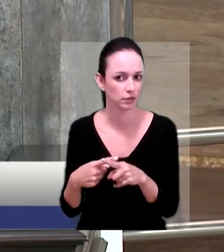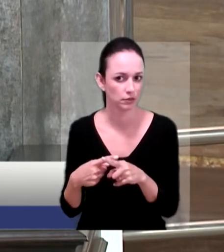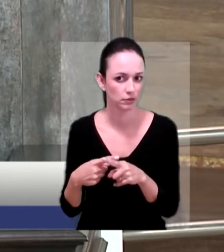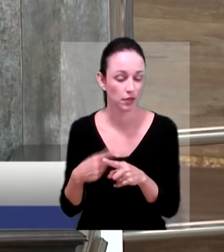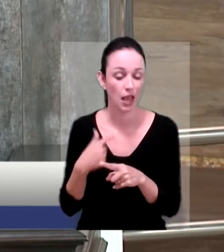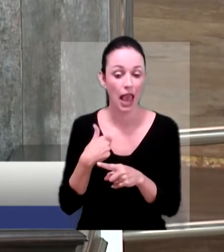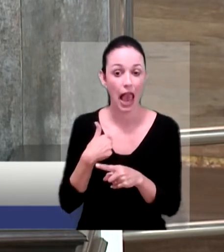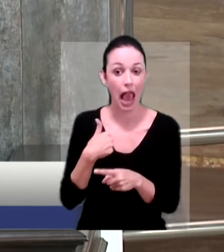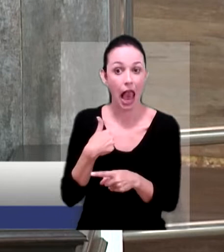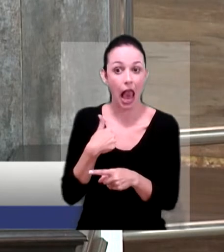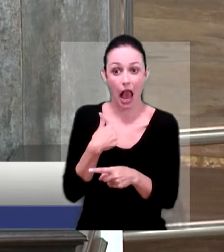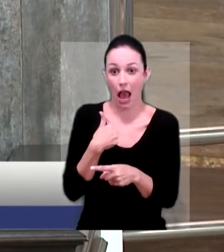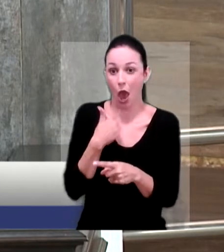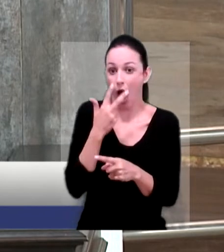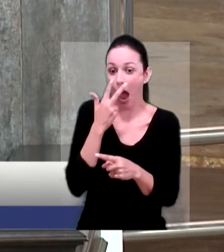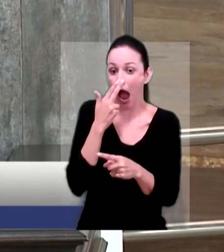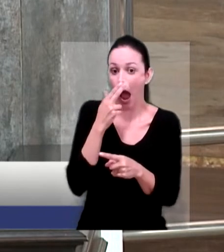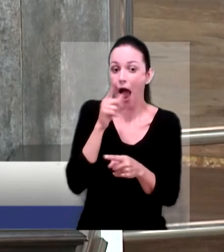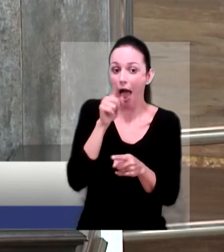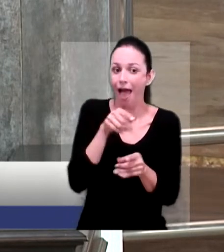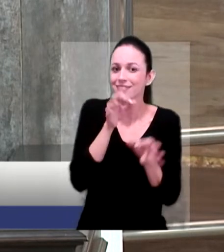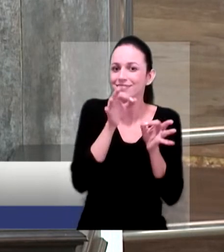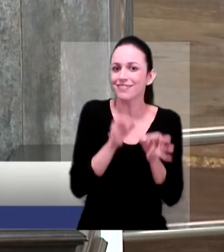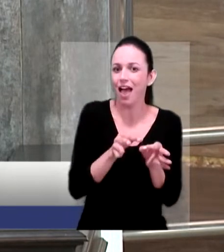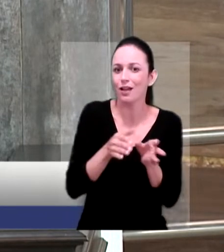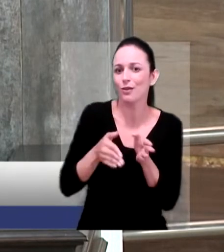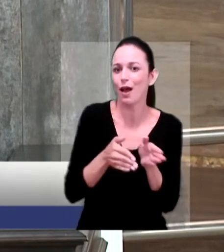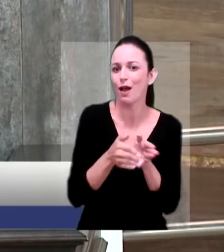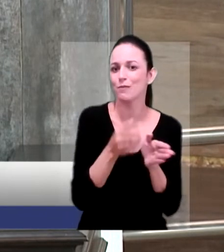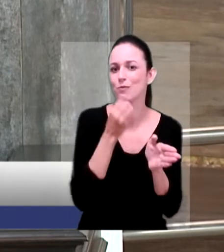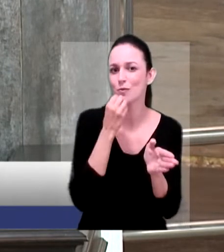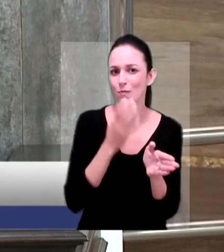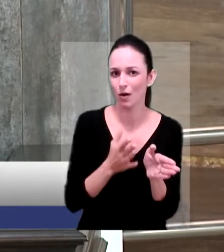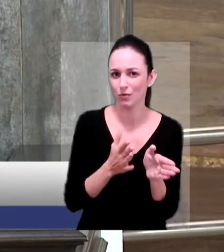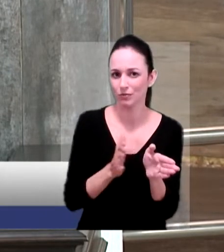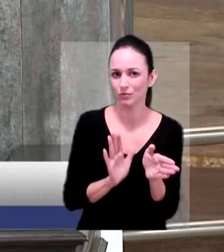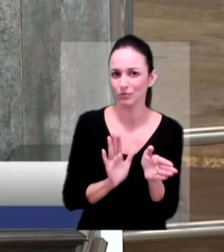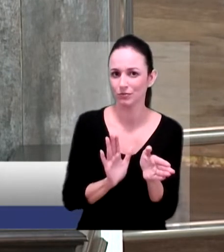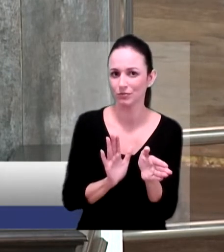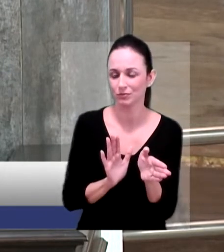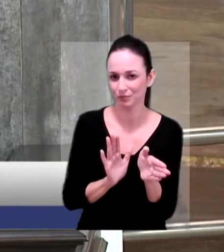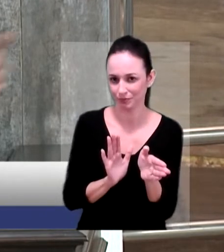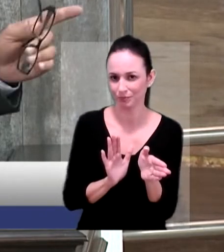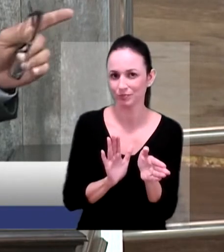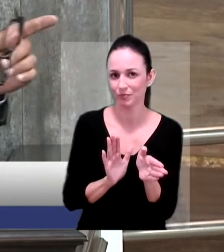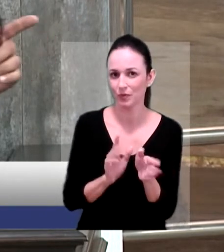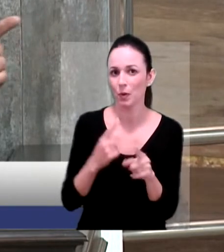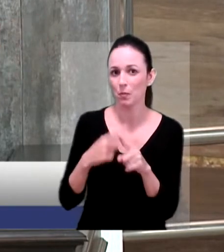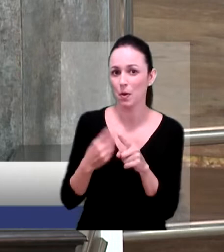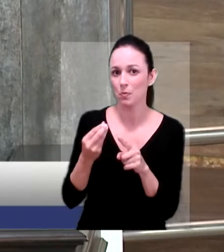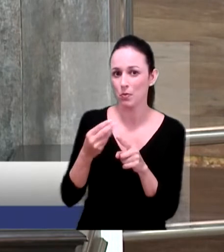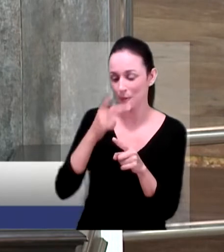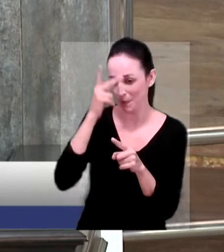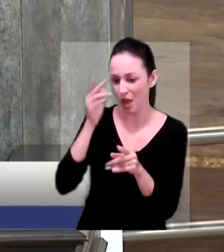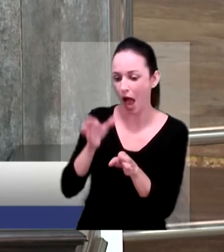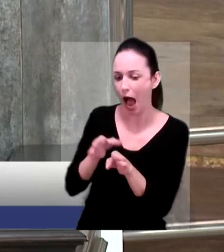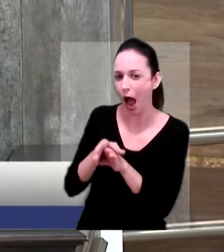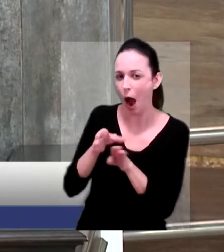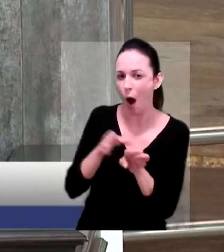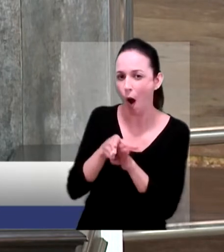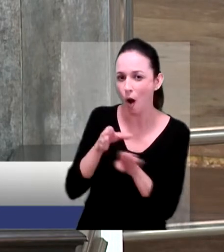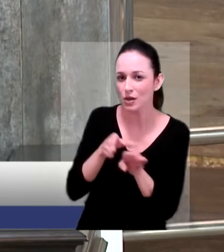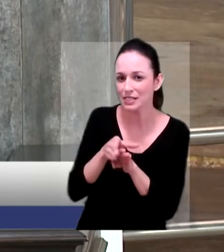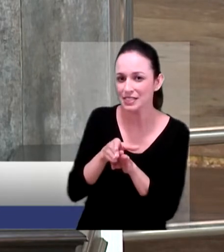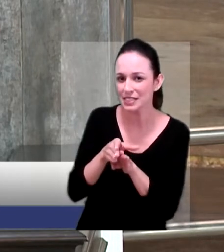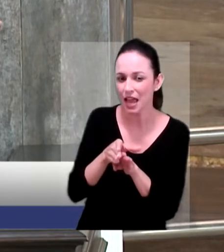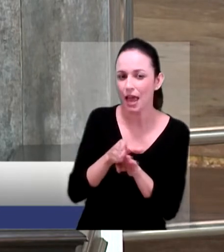um conselho, eu faria também. Porque tem muitos que aconselham a fazer de uma forma, mas agem de outra. E